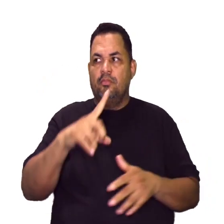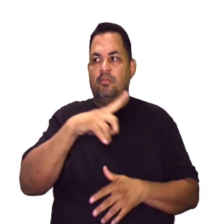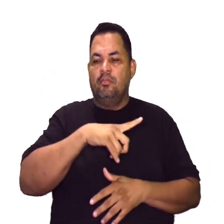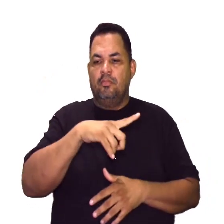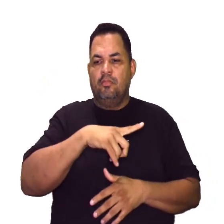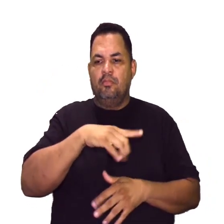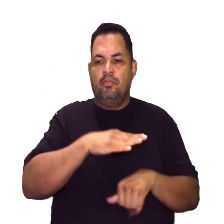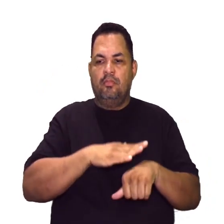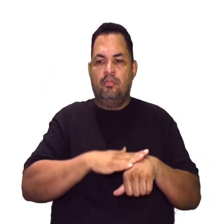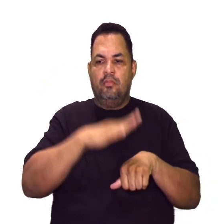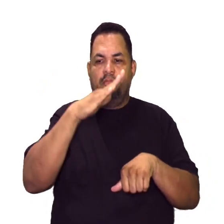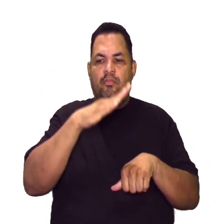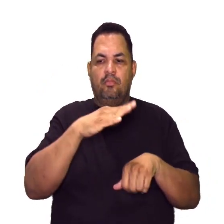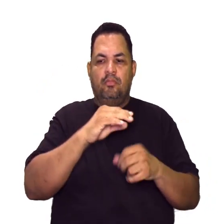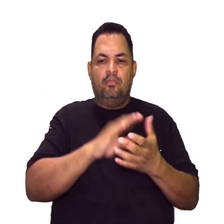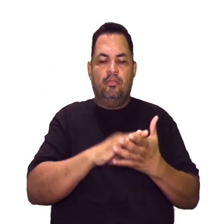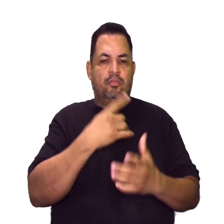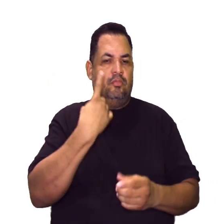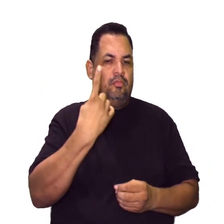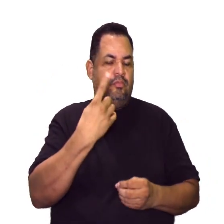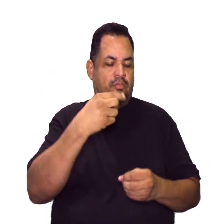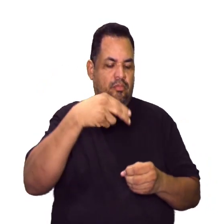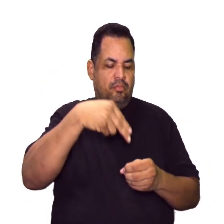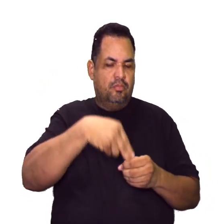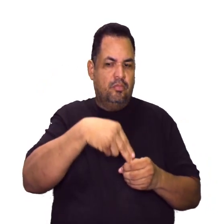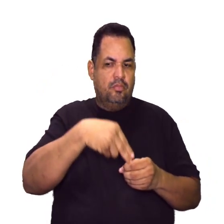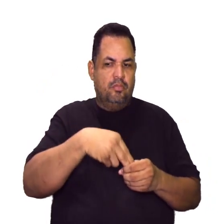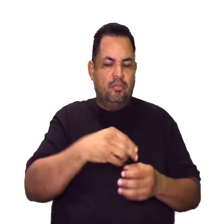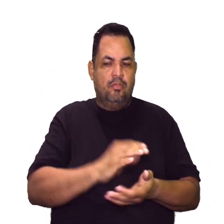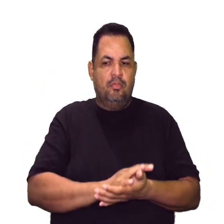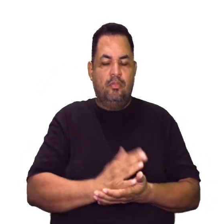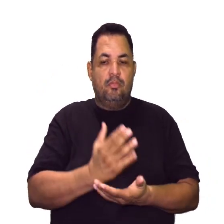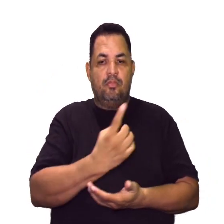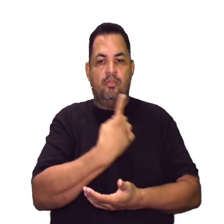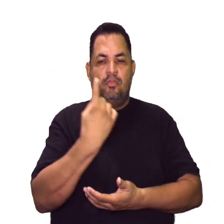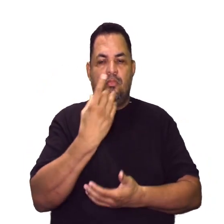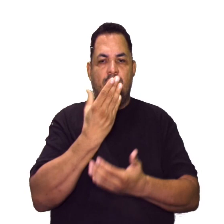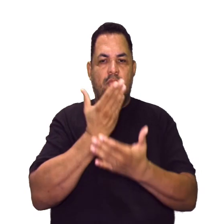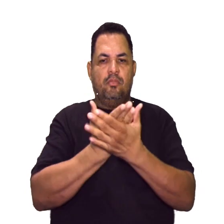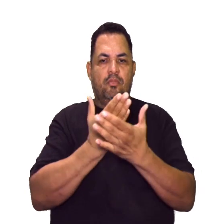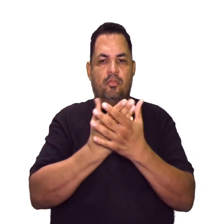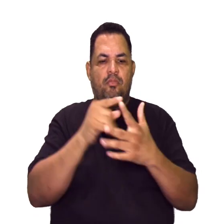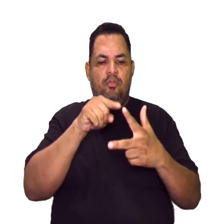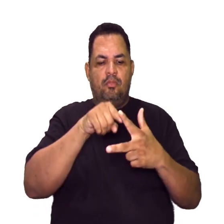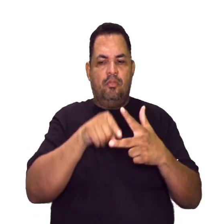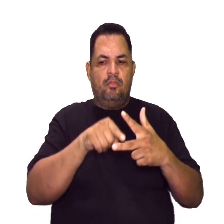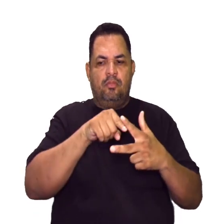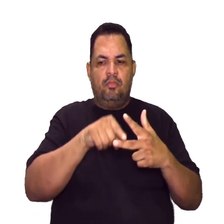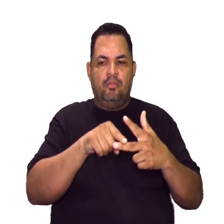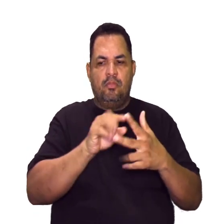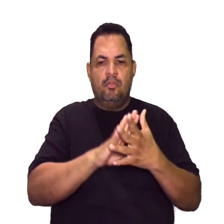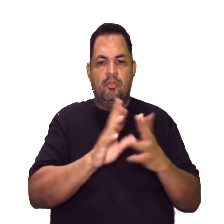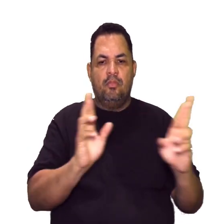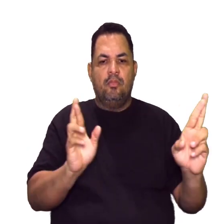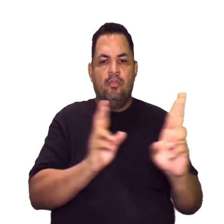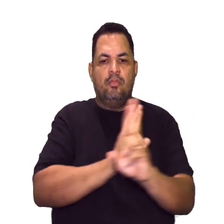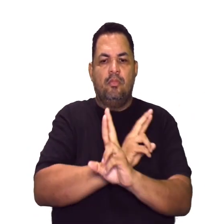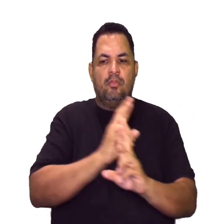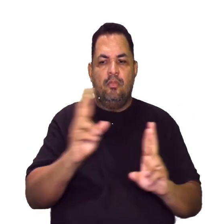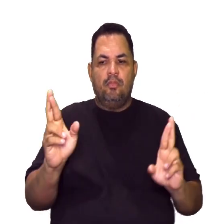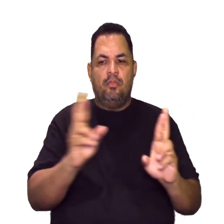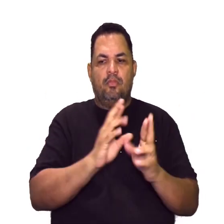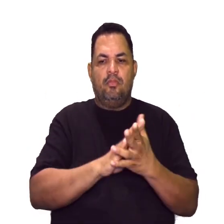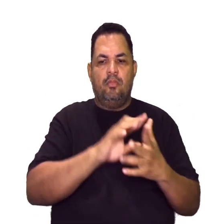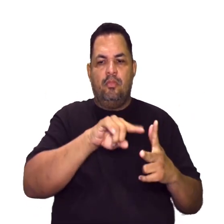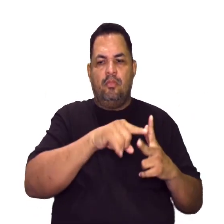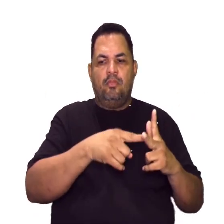existe mais de um núcleo, né? Então, para isso, nós vamos estudar o ângulo entre esses núcleos através